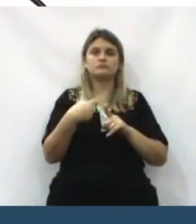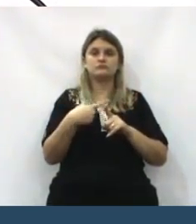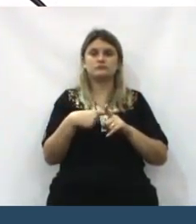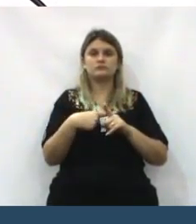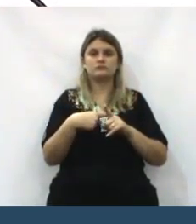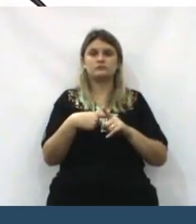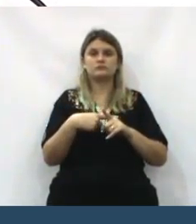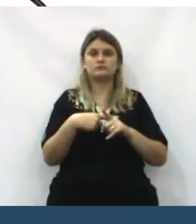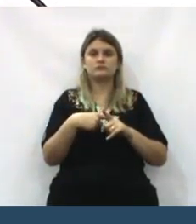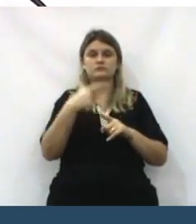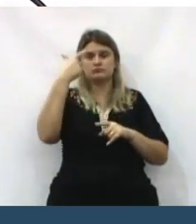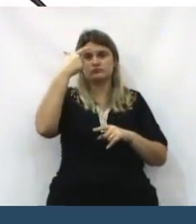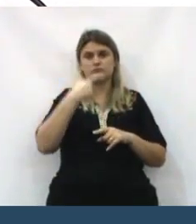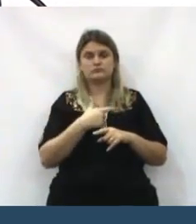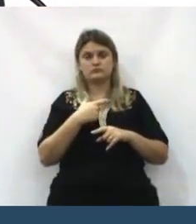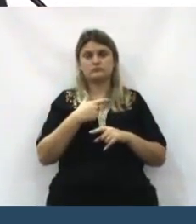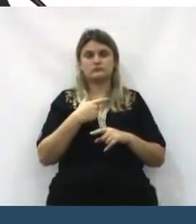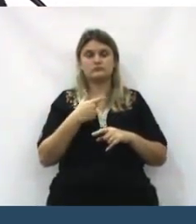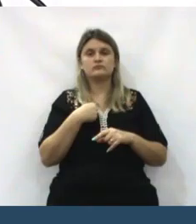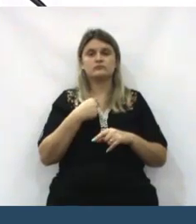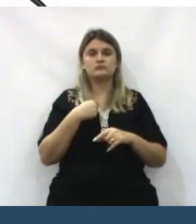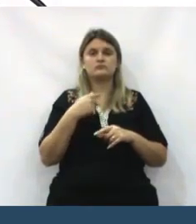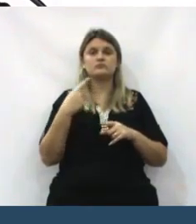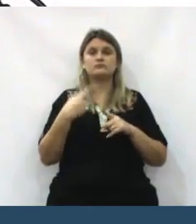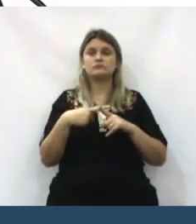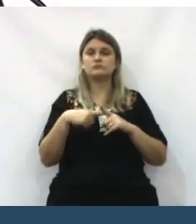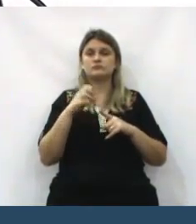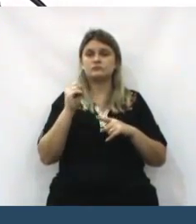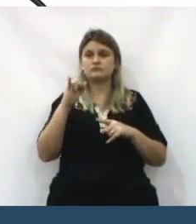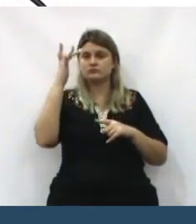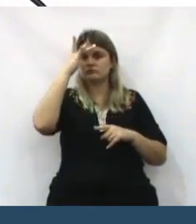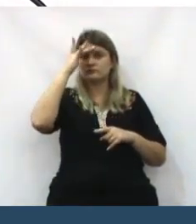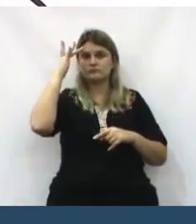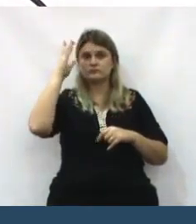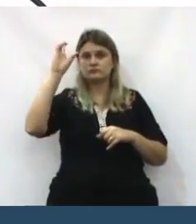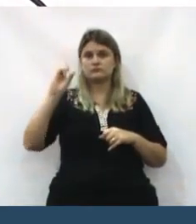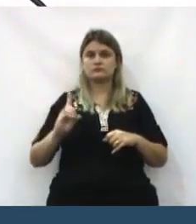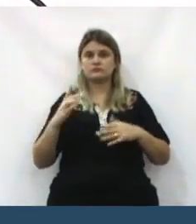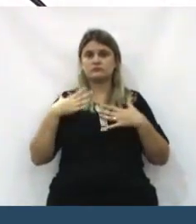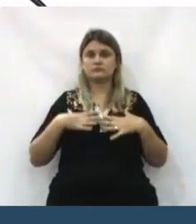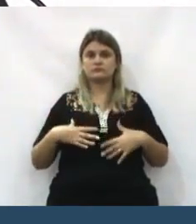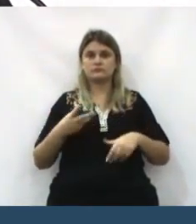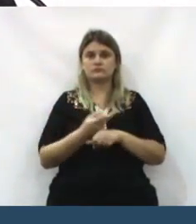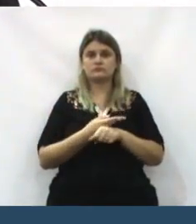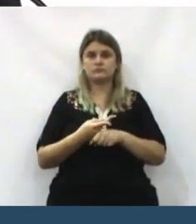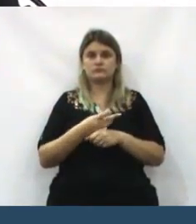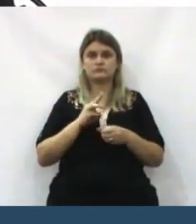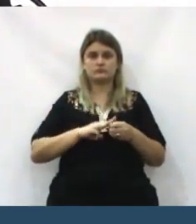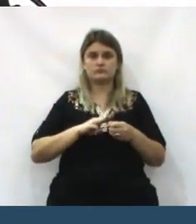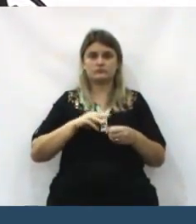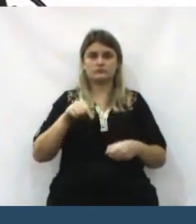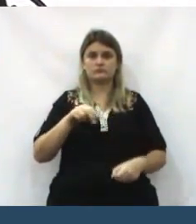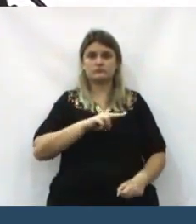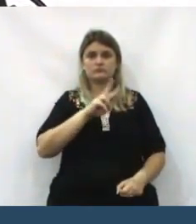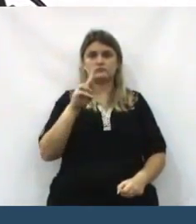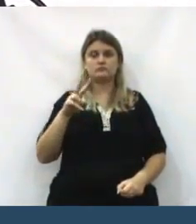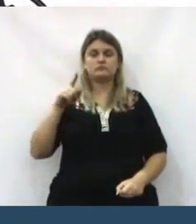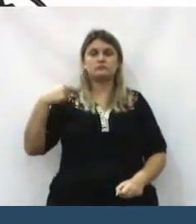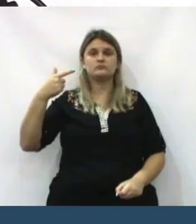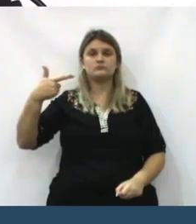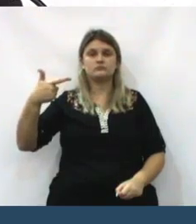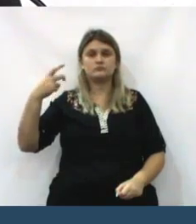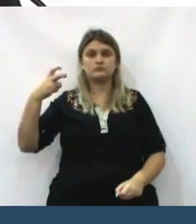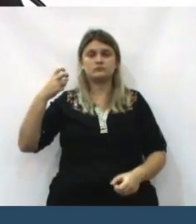que desta forma agir, senhor presidente? Porque se o deficiente físico procurar o município de Nova Vitória após 25